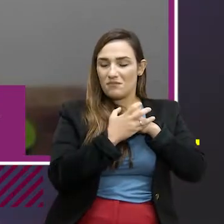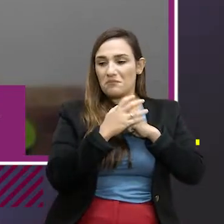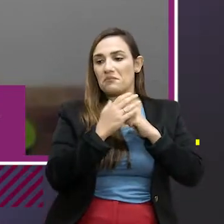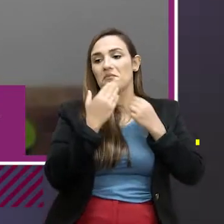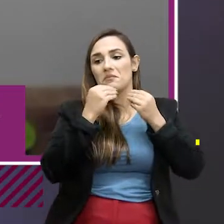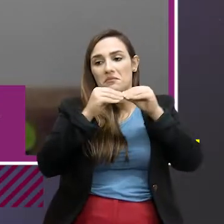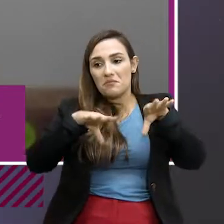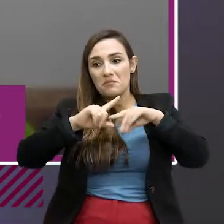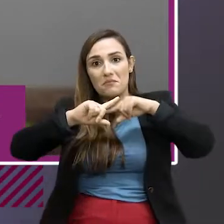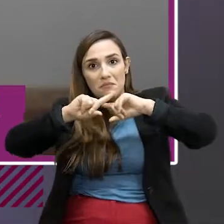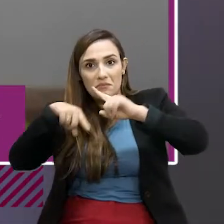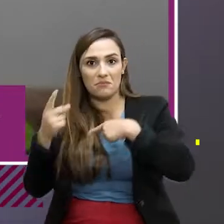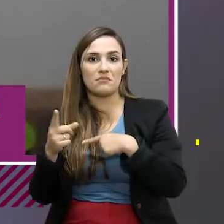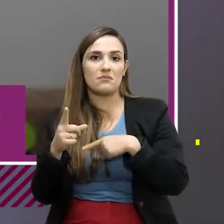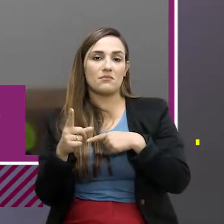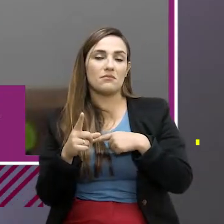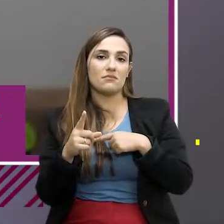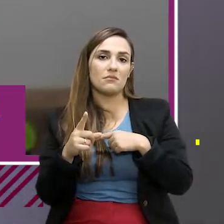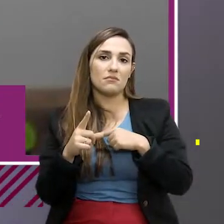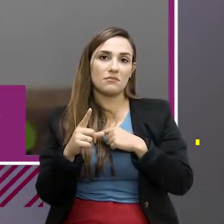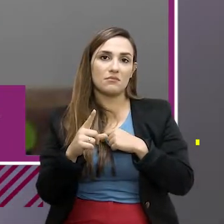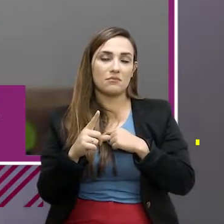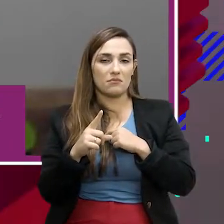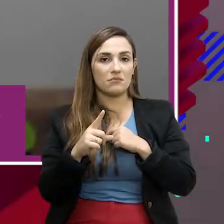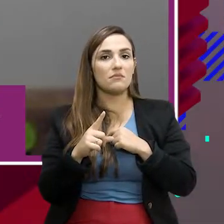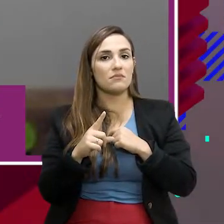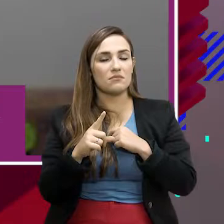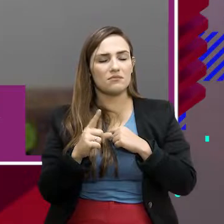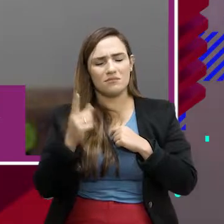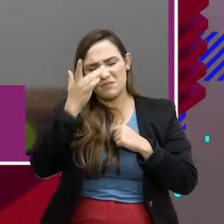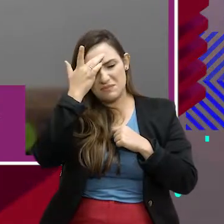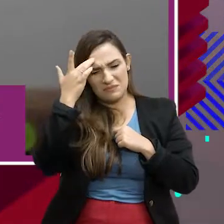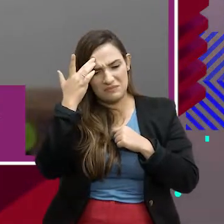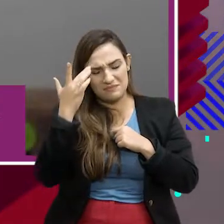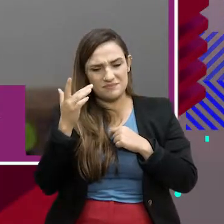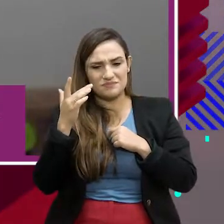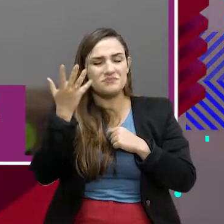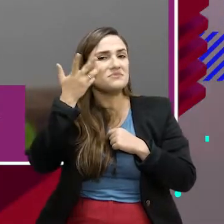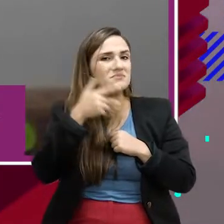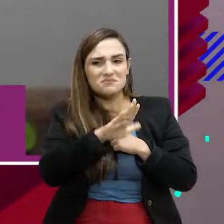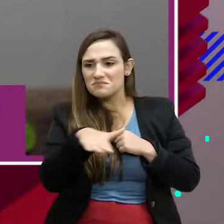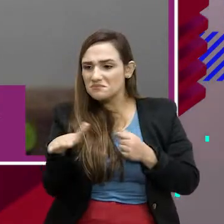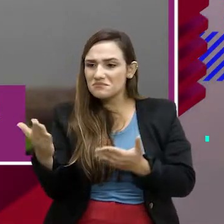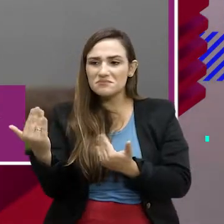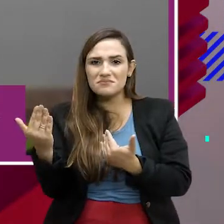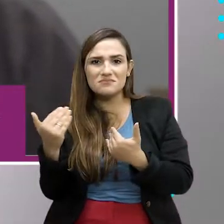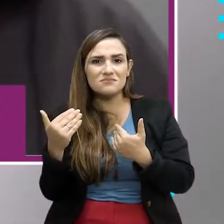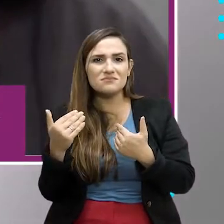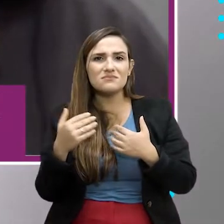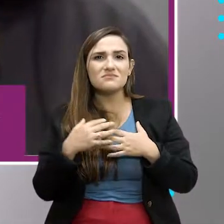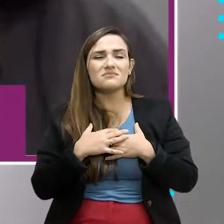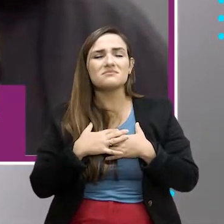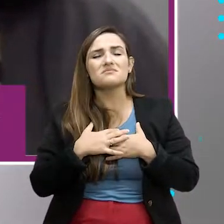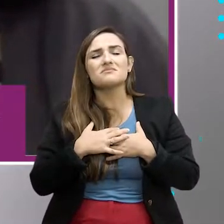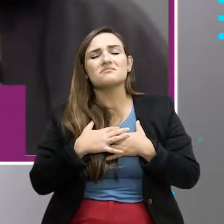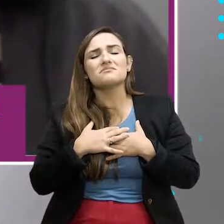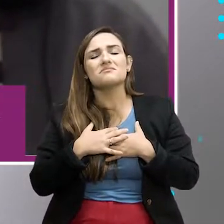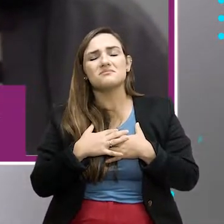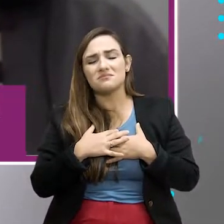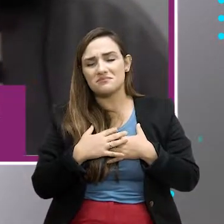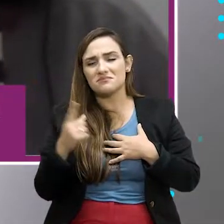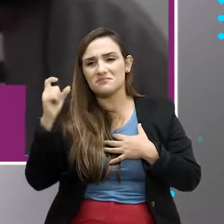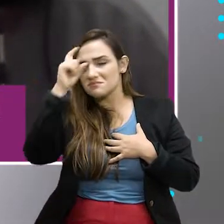reação tardia que a gente tem a uma infecção pela SARS-CoV-2, mesmo a variante Ômicron, e aí a